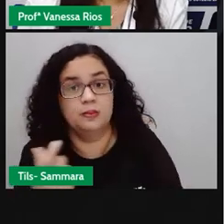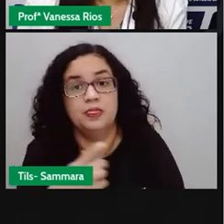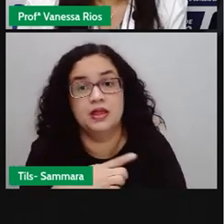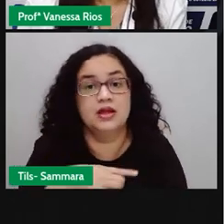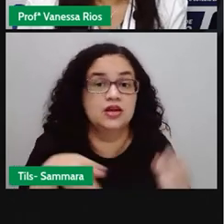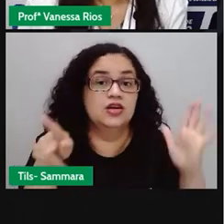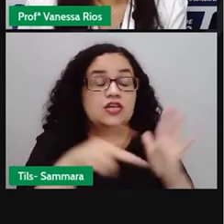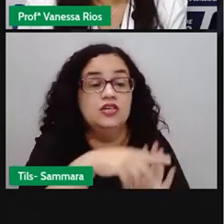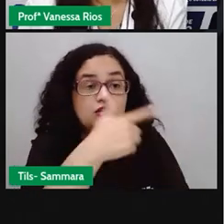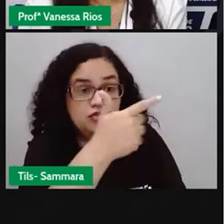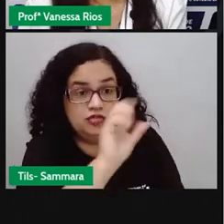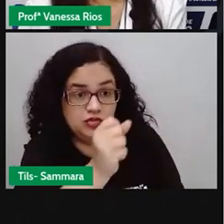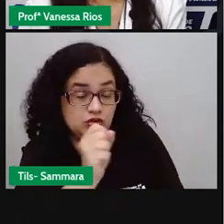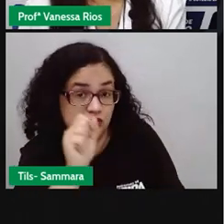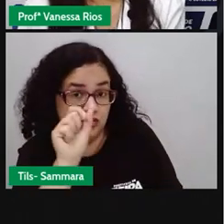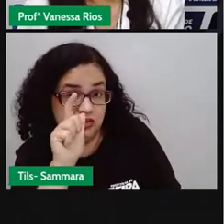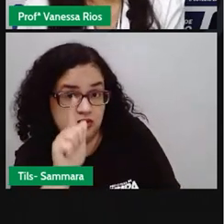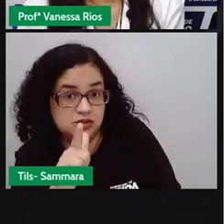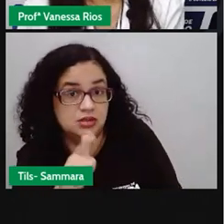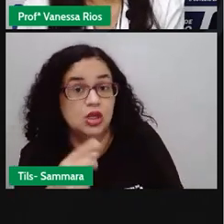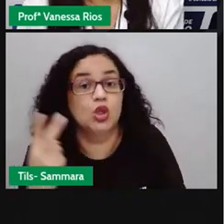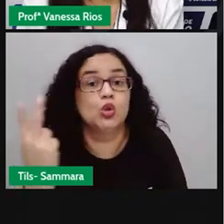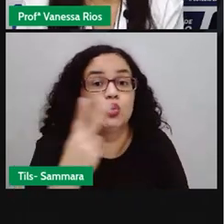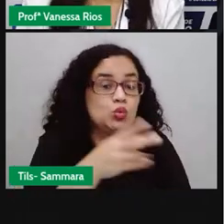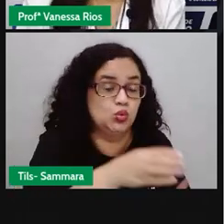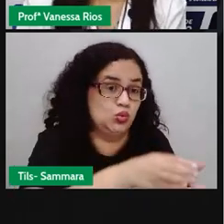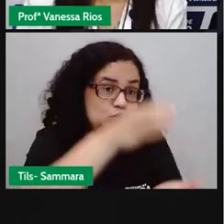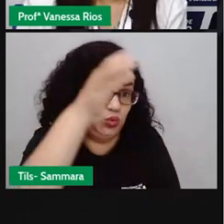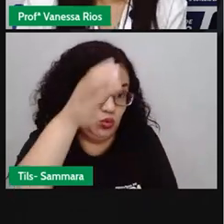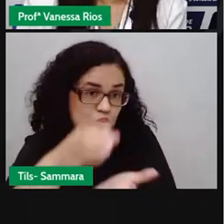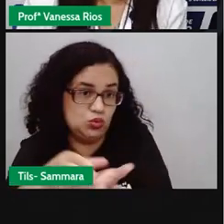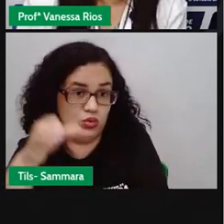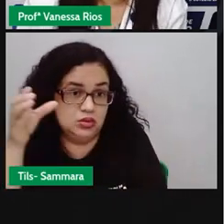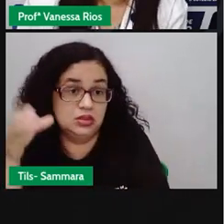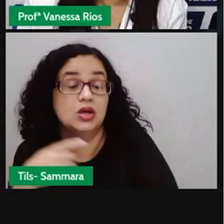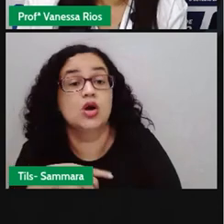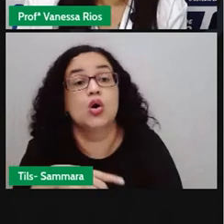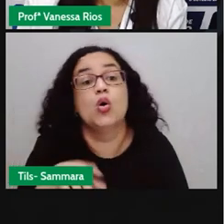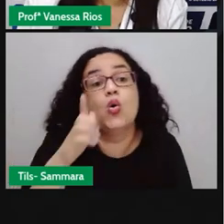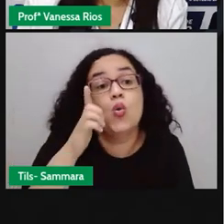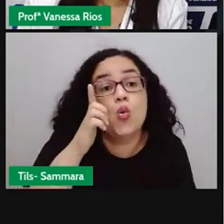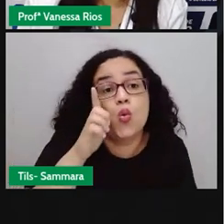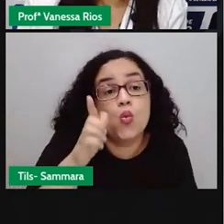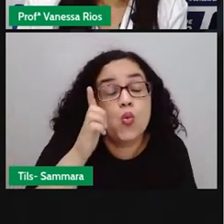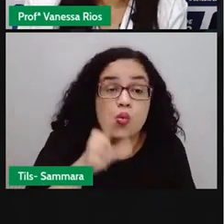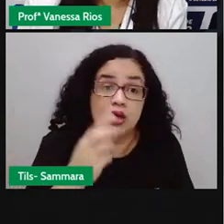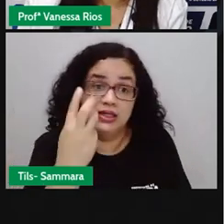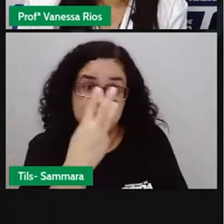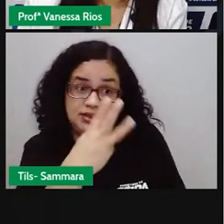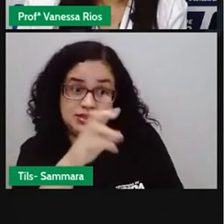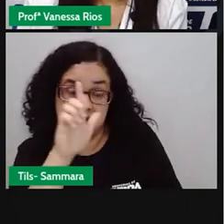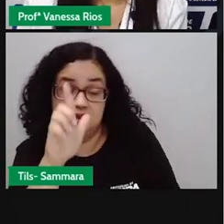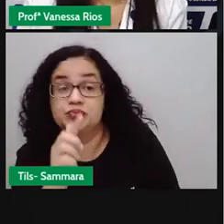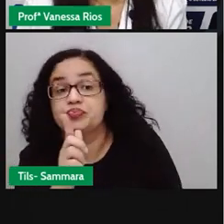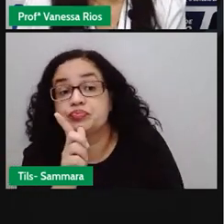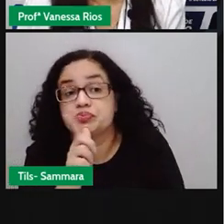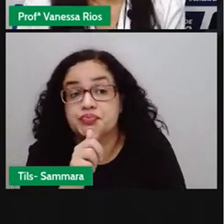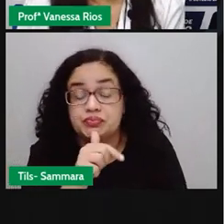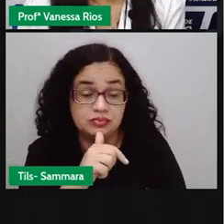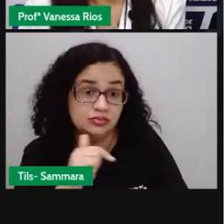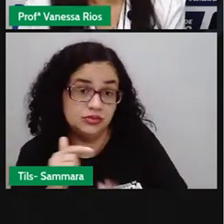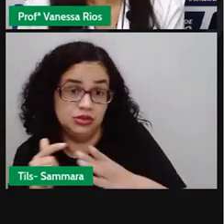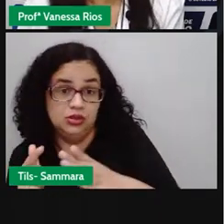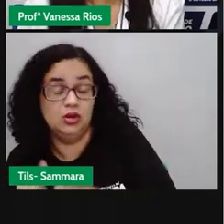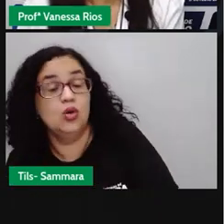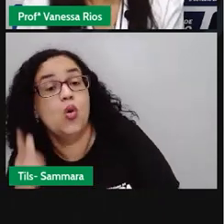capacidade para 28 litros e ela tem essas 2 jarras. Uma jarra aí, ó, que eu consigo colocar 3 litros de água, uma outra